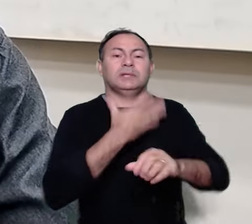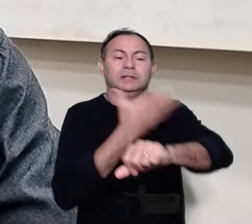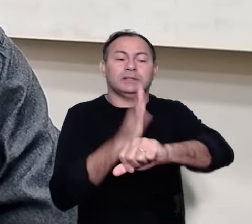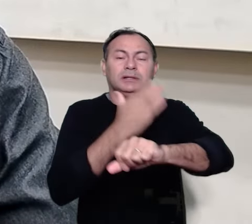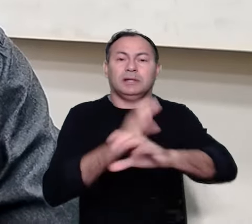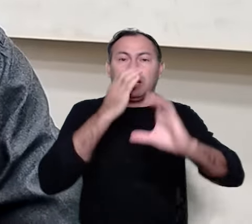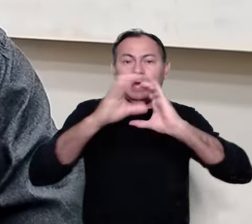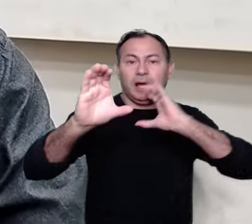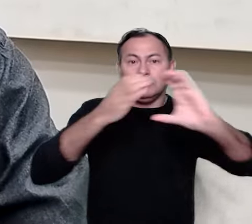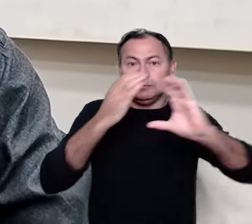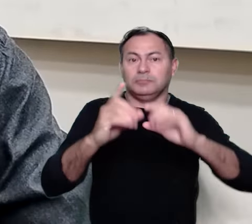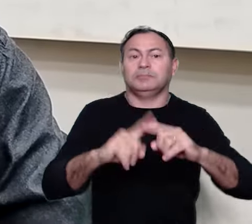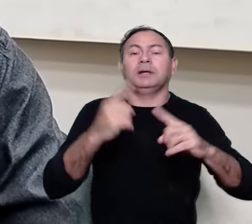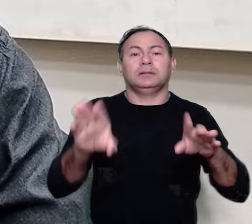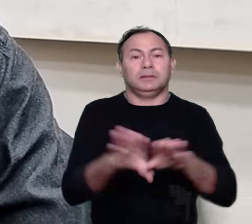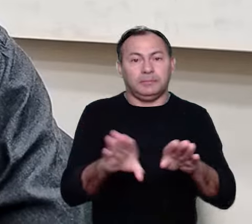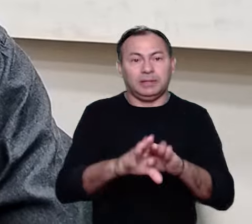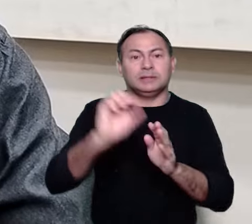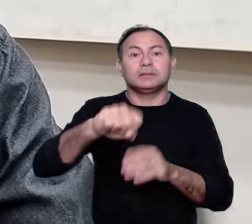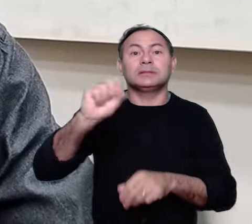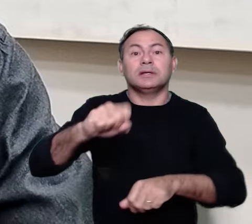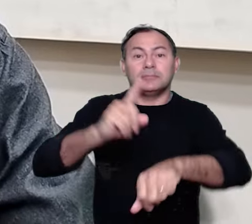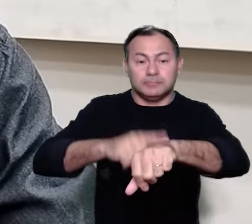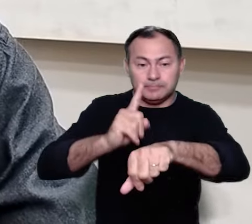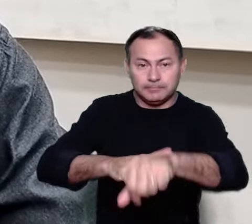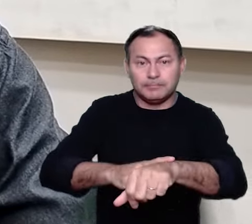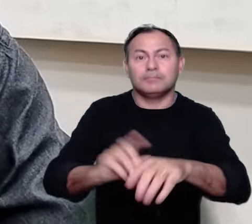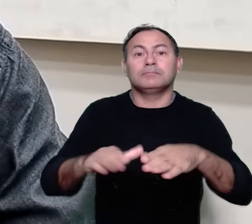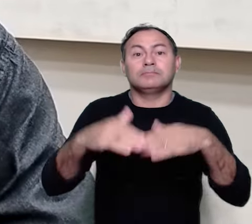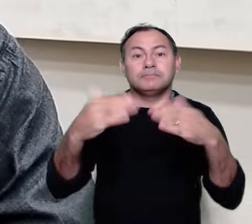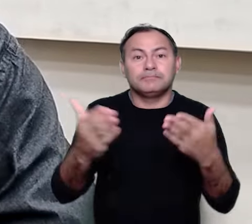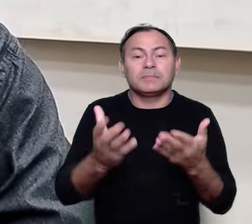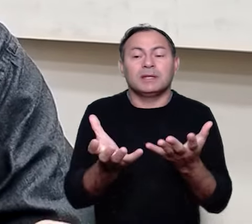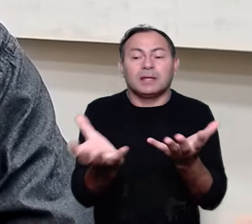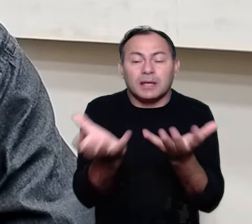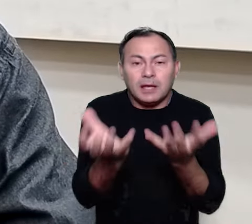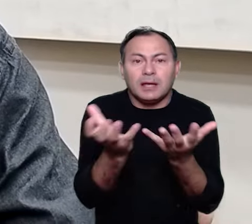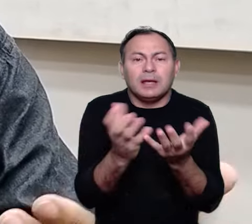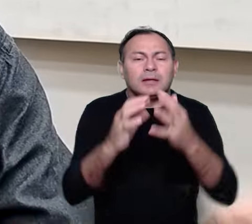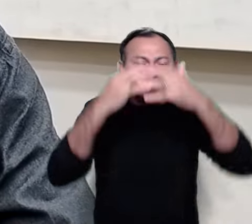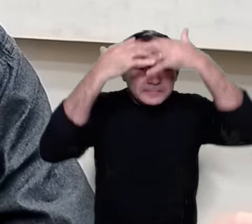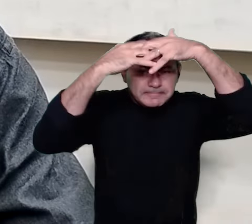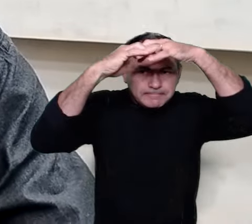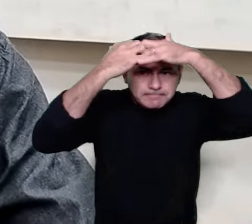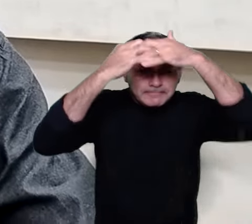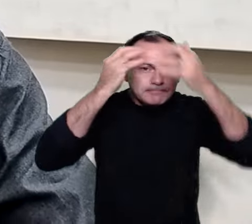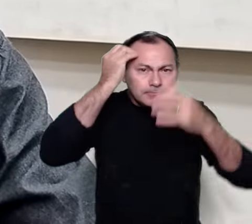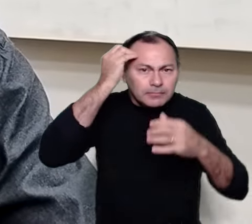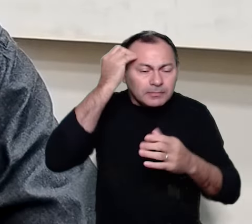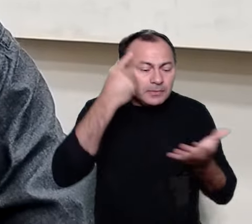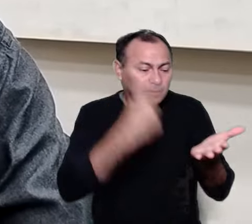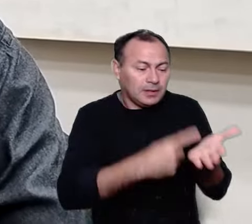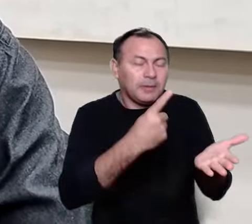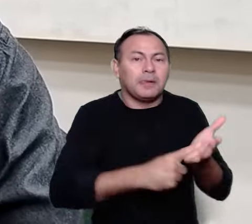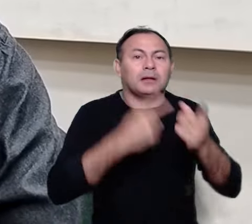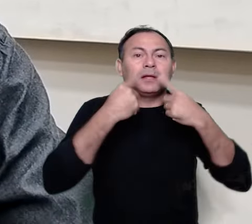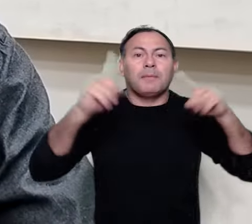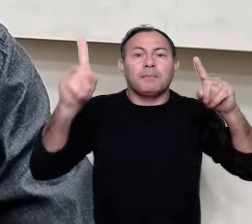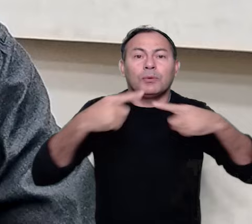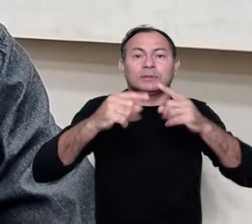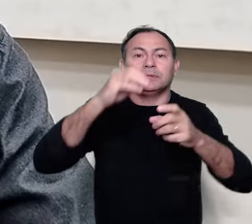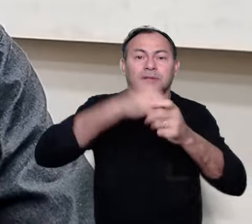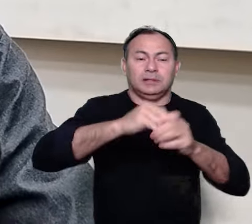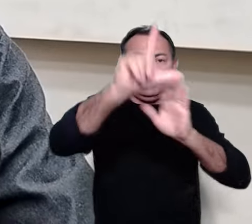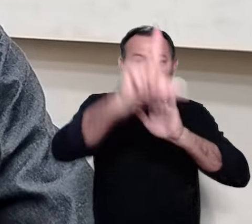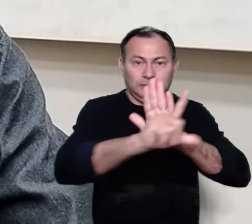ocasiões de ensaio de cantos, mas sim momentos nos quais se busca refletir sobre a